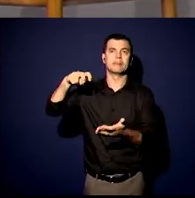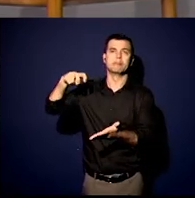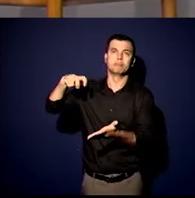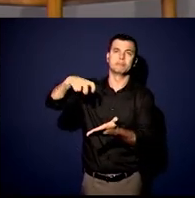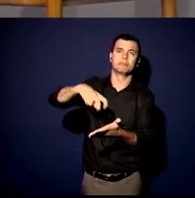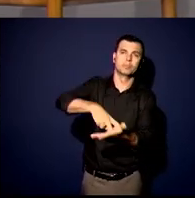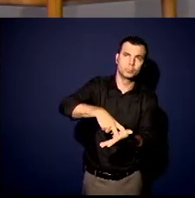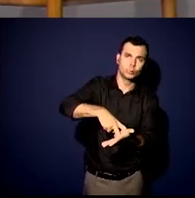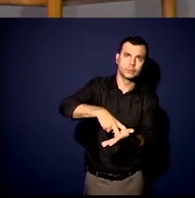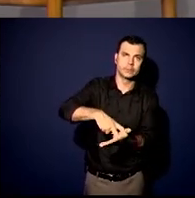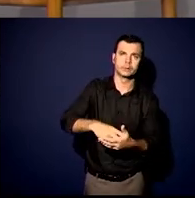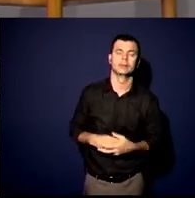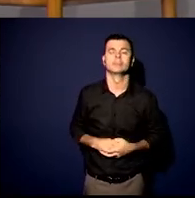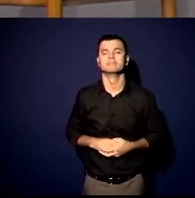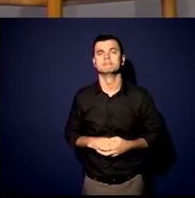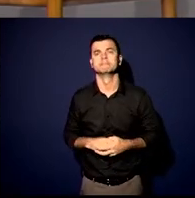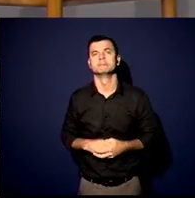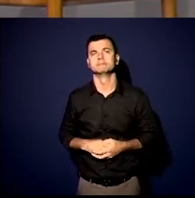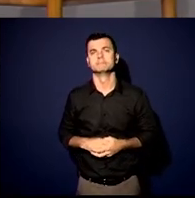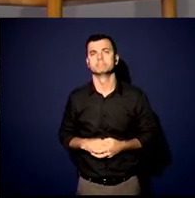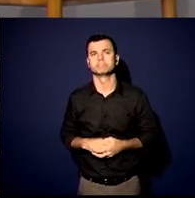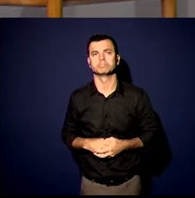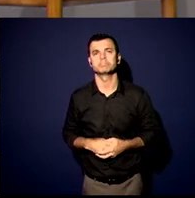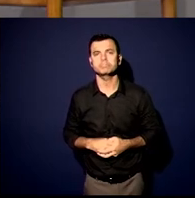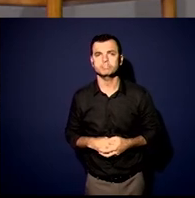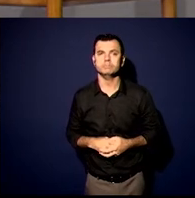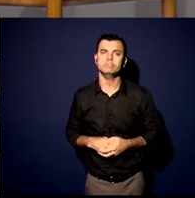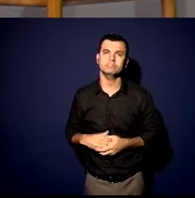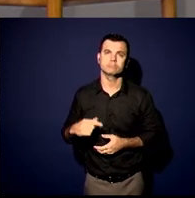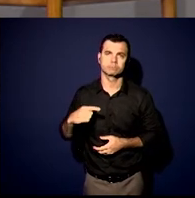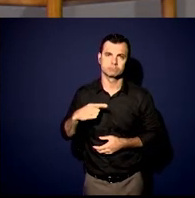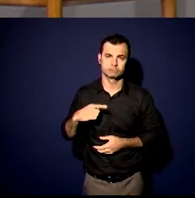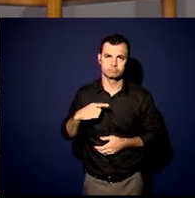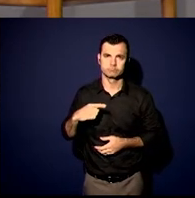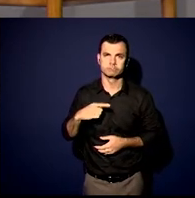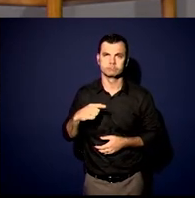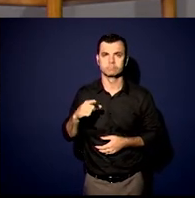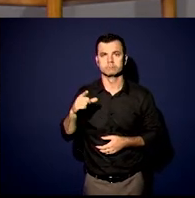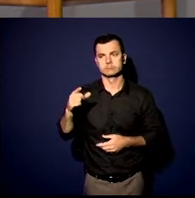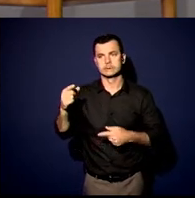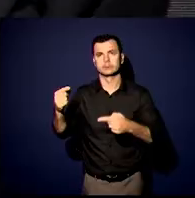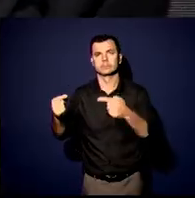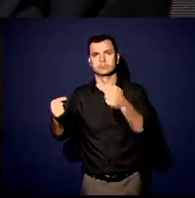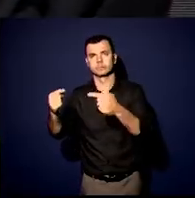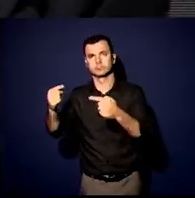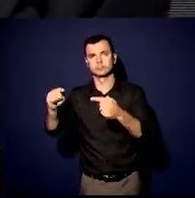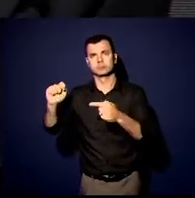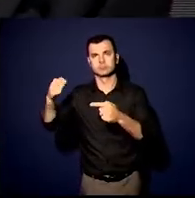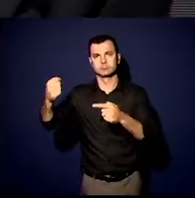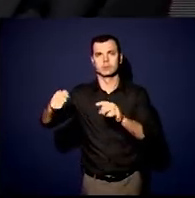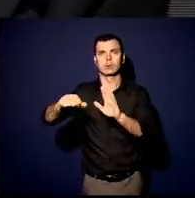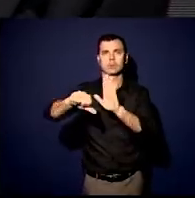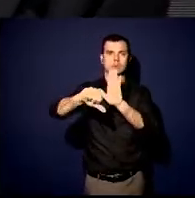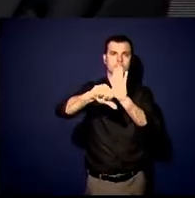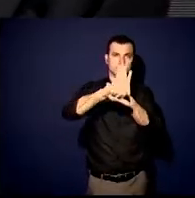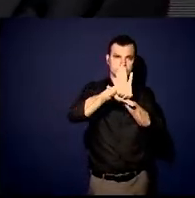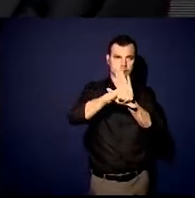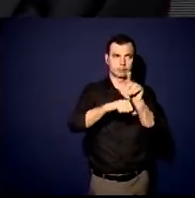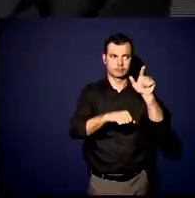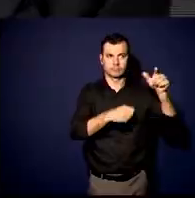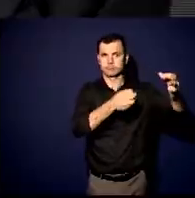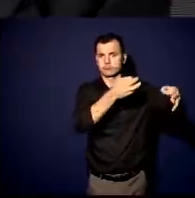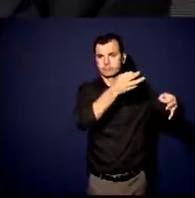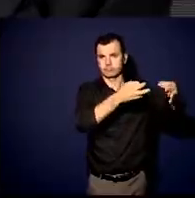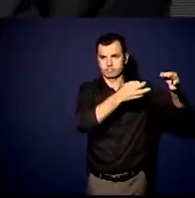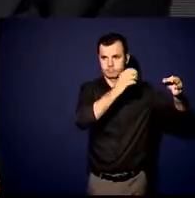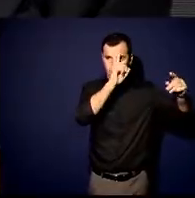ou seja inclusive teríamos o fenômeno da criminalização da política inclusive pelo Poder Judiciário